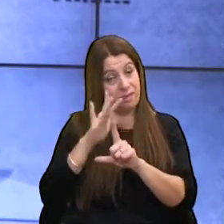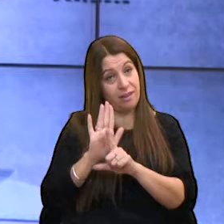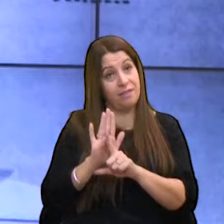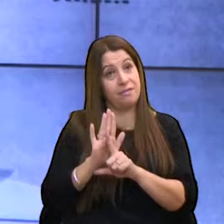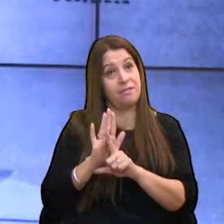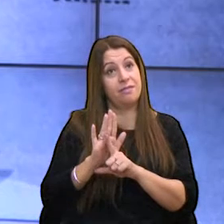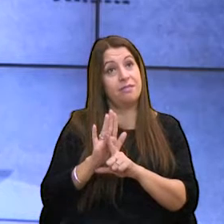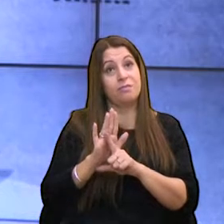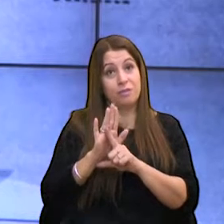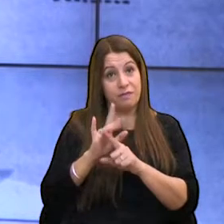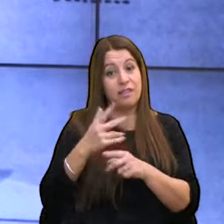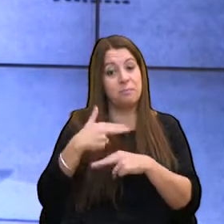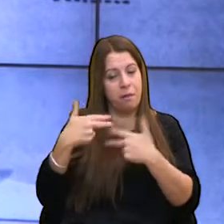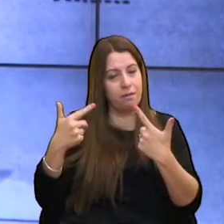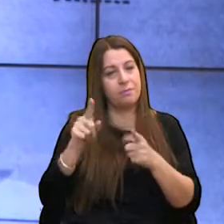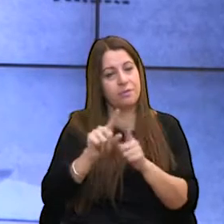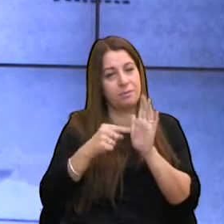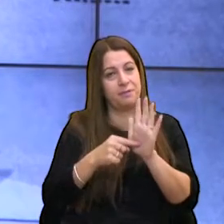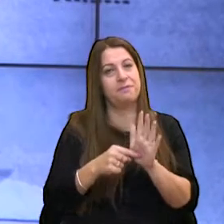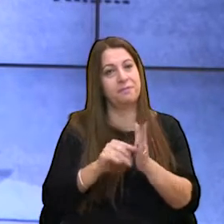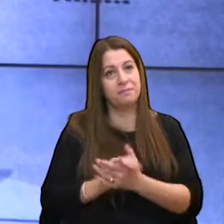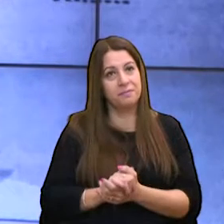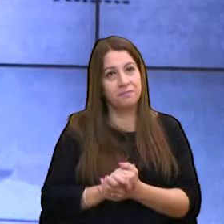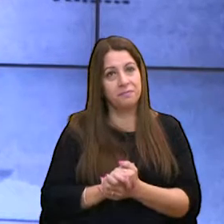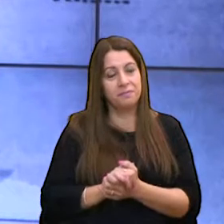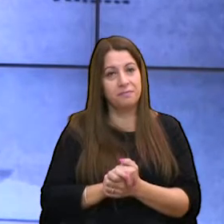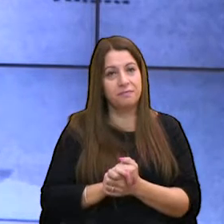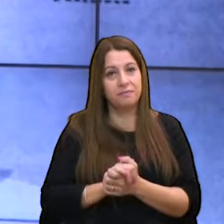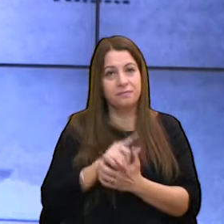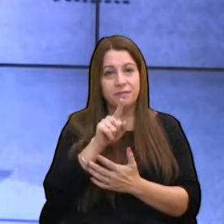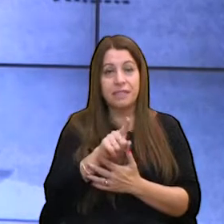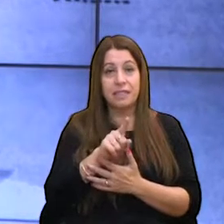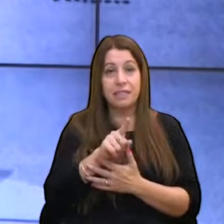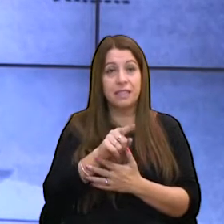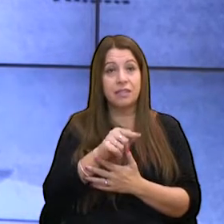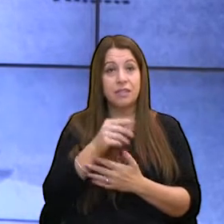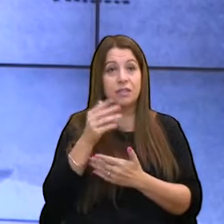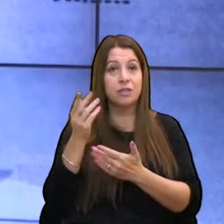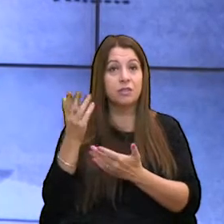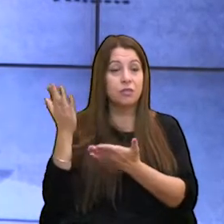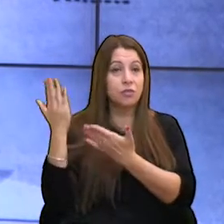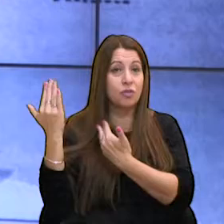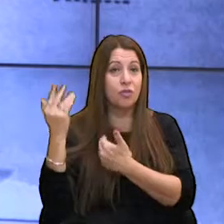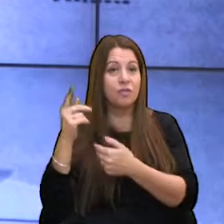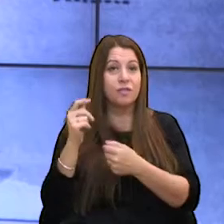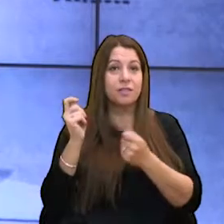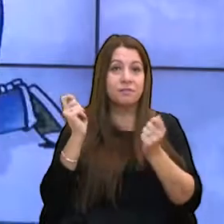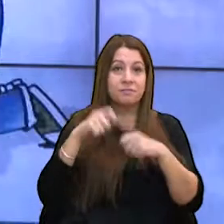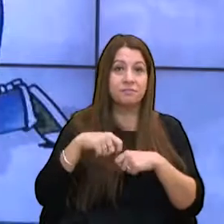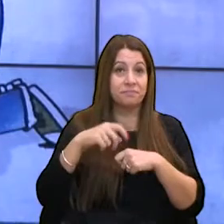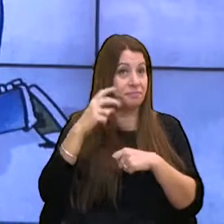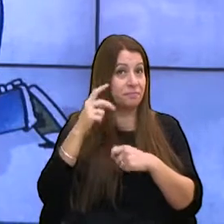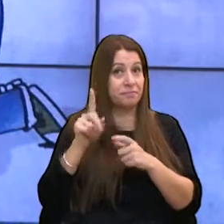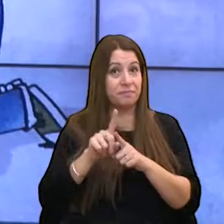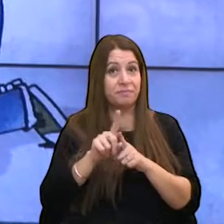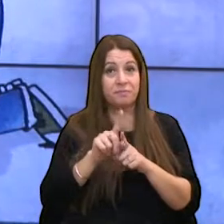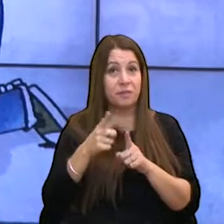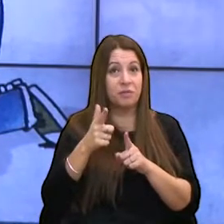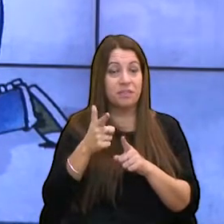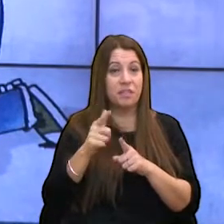porque a derrubada vai ser grande. Mas está aí o IOT com uma sabedoria e uma capacidade que nós não teríamos a